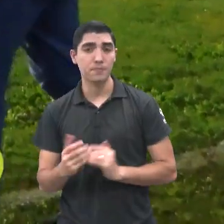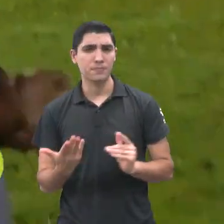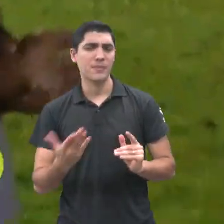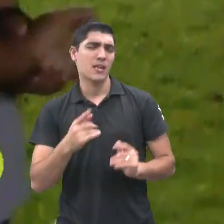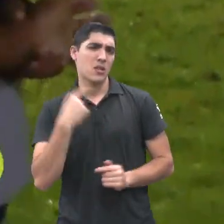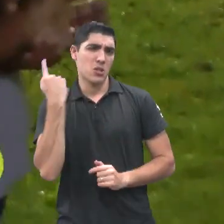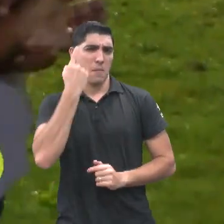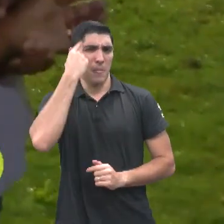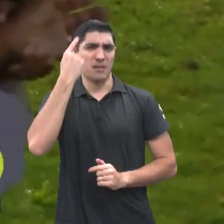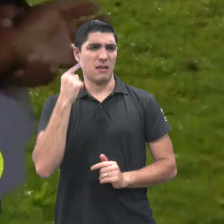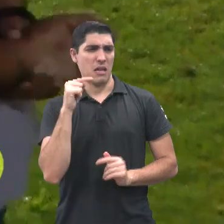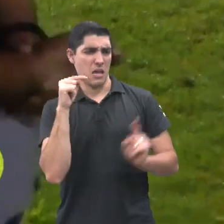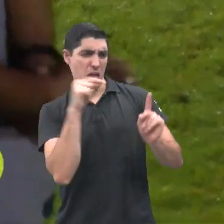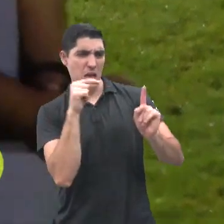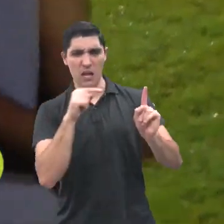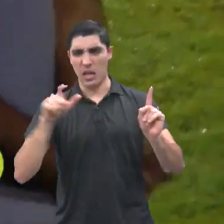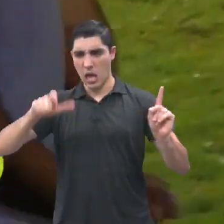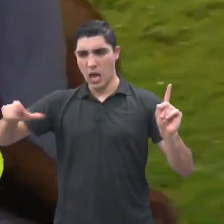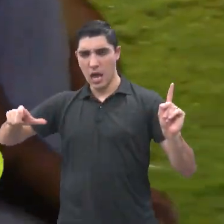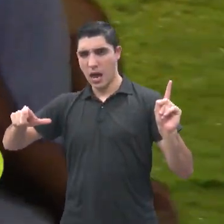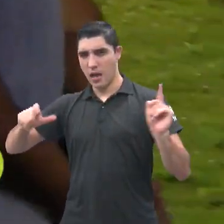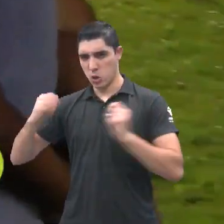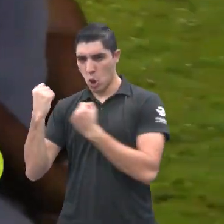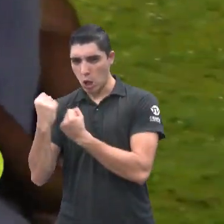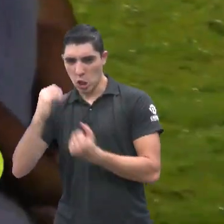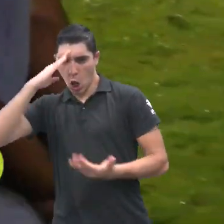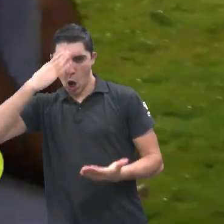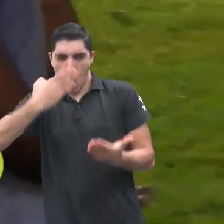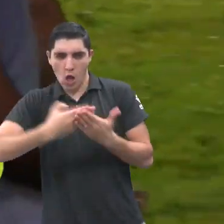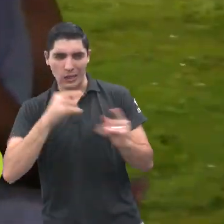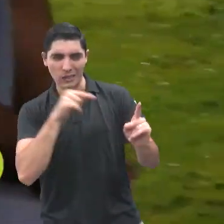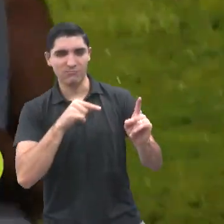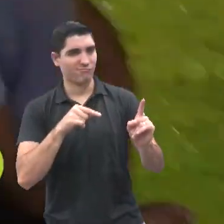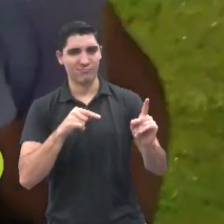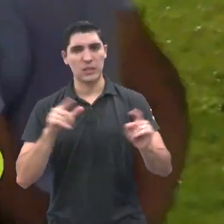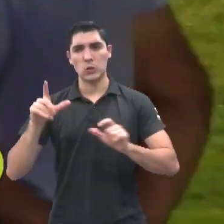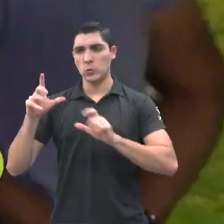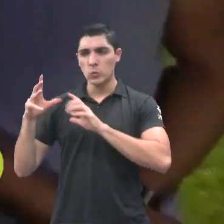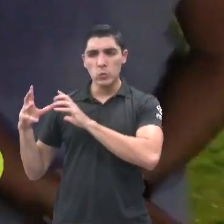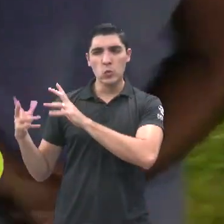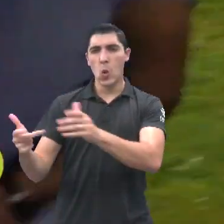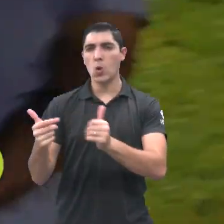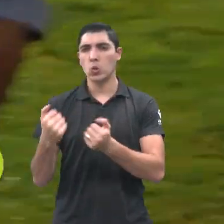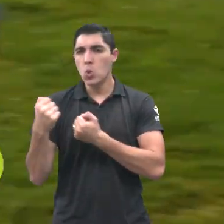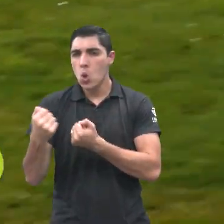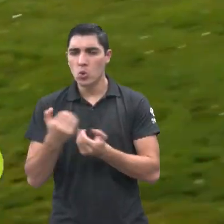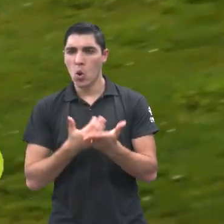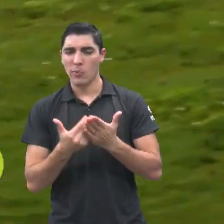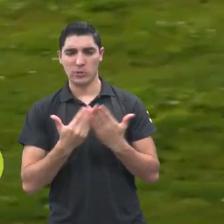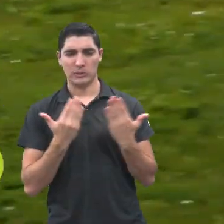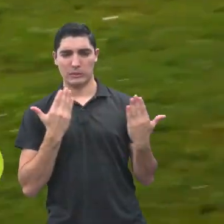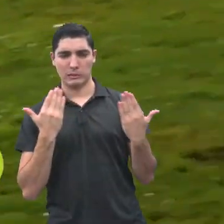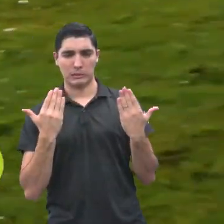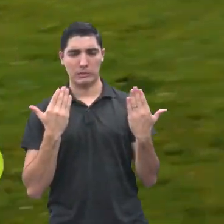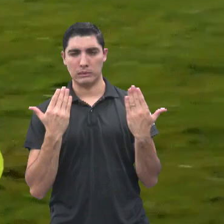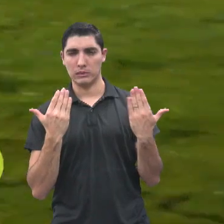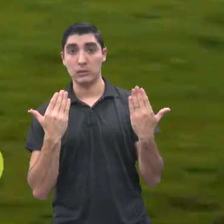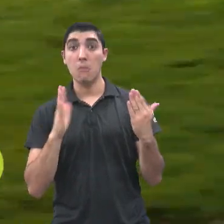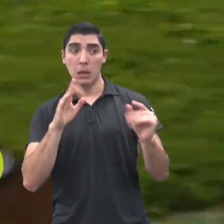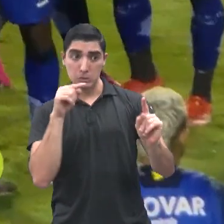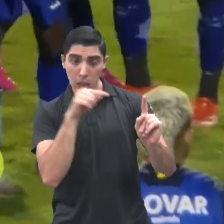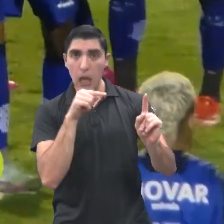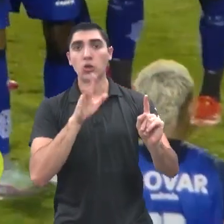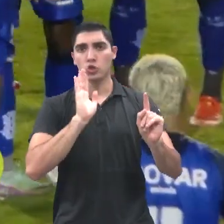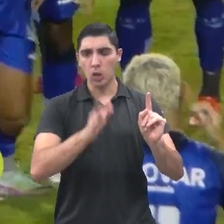teve a confiança da torcida. A contratação dele foi contestada desde o início. Mesmo assim, ele participou de toda a pré-temporada do